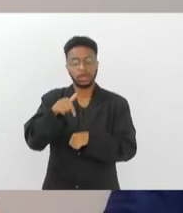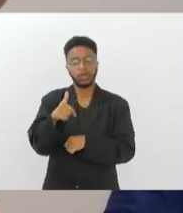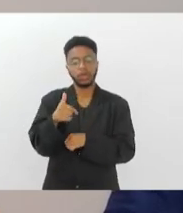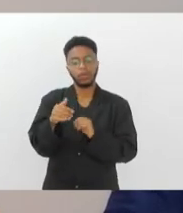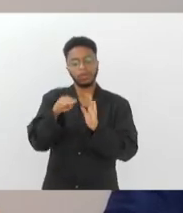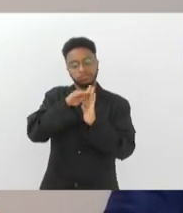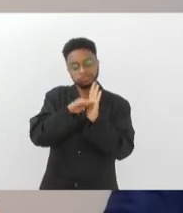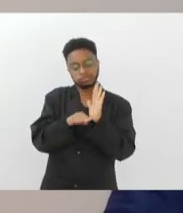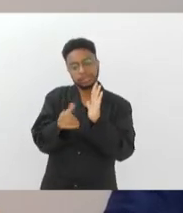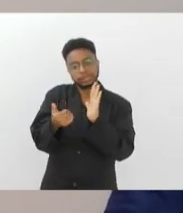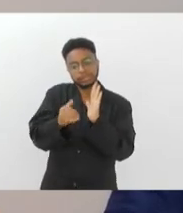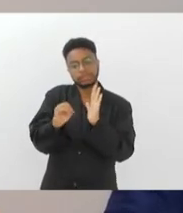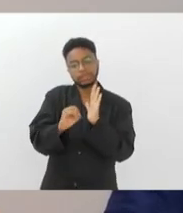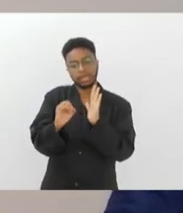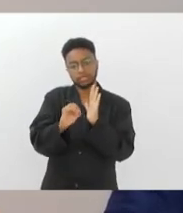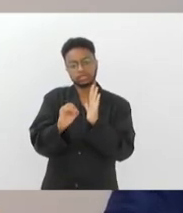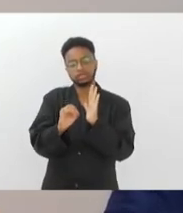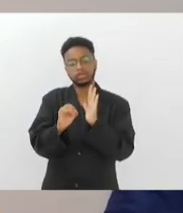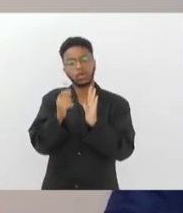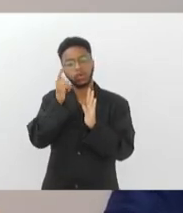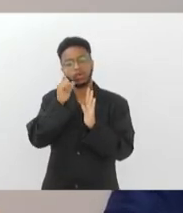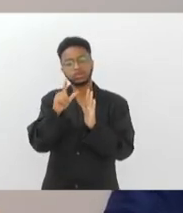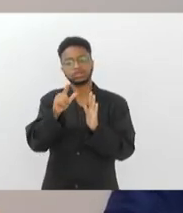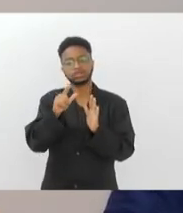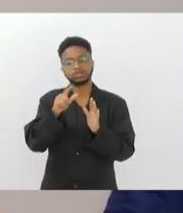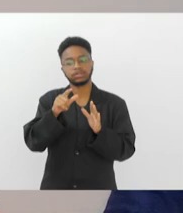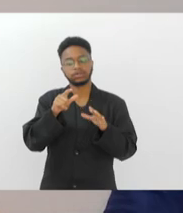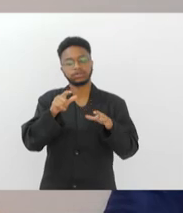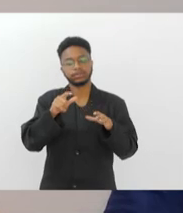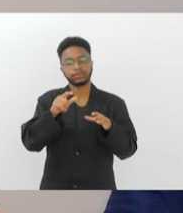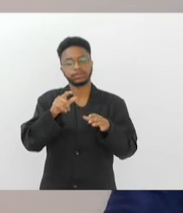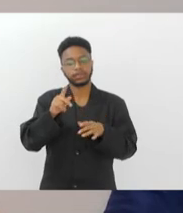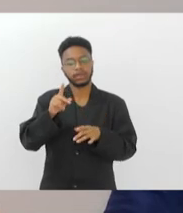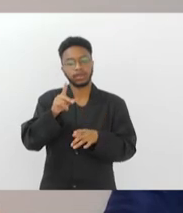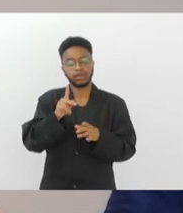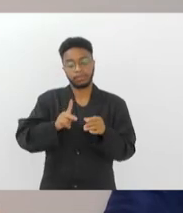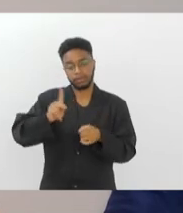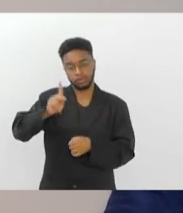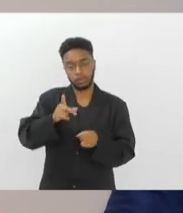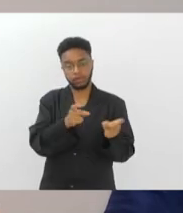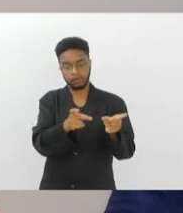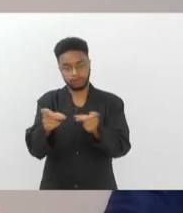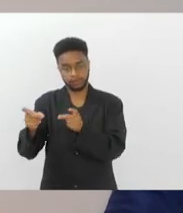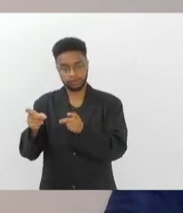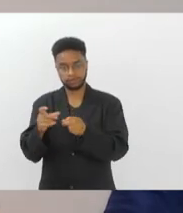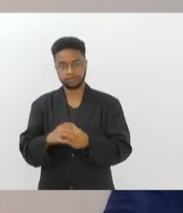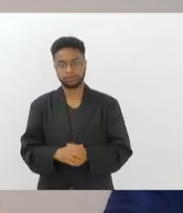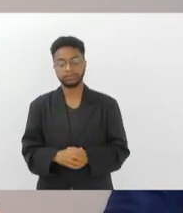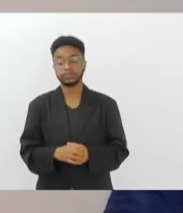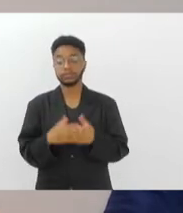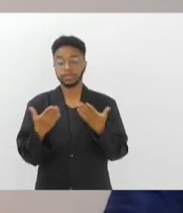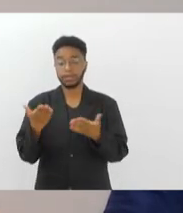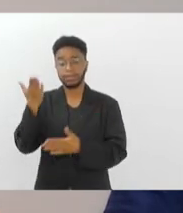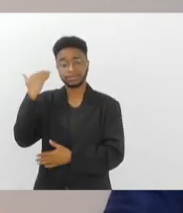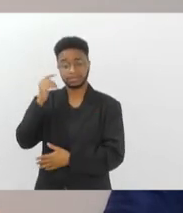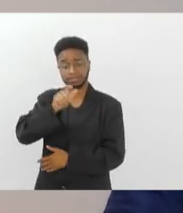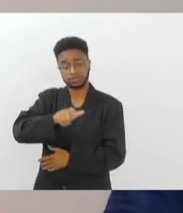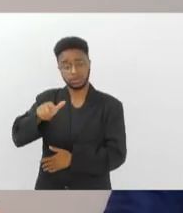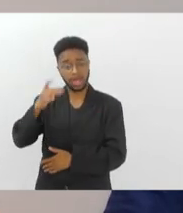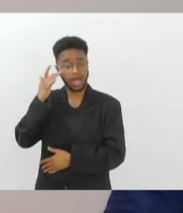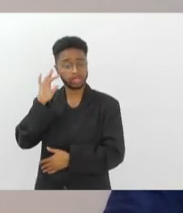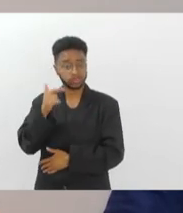que... na época de Monteiro Lobato e Getúlio Vargas, dizia que não tinha petróleo. Então, hoje, a gente somos realmente, reconhecidamente, de